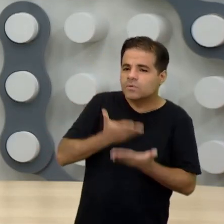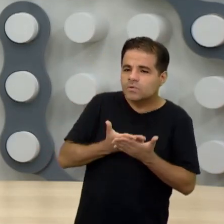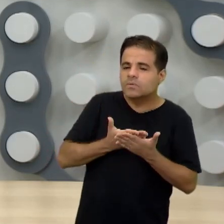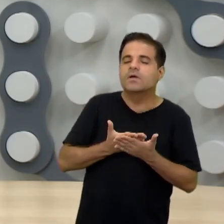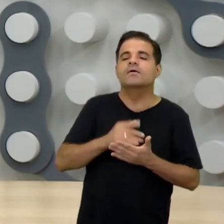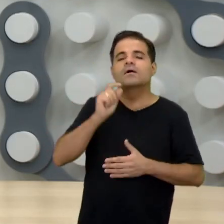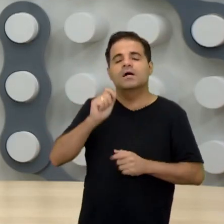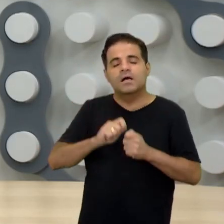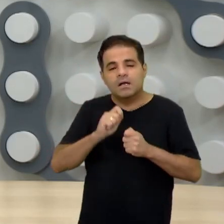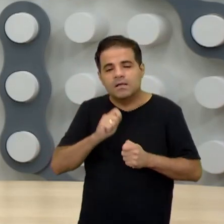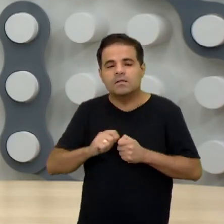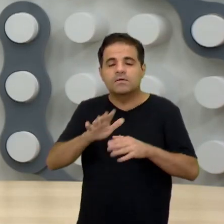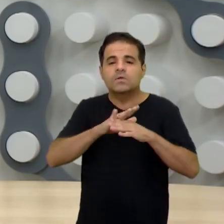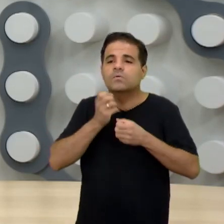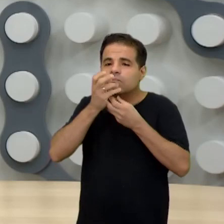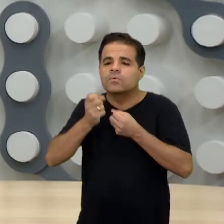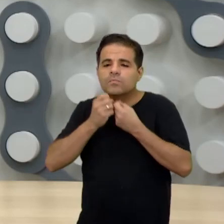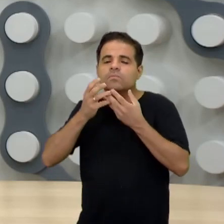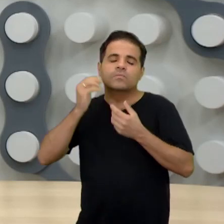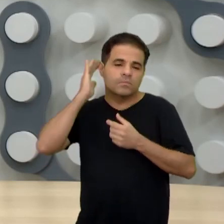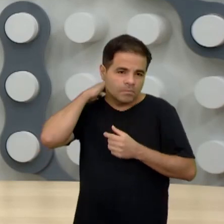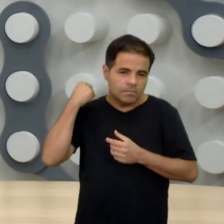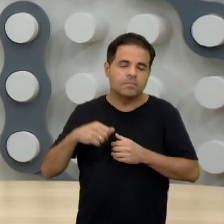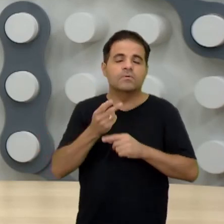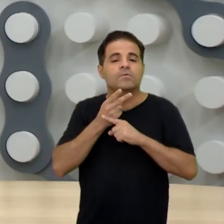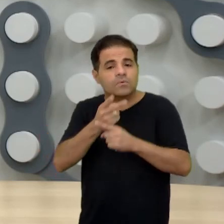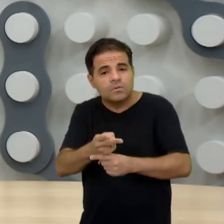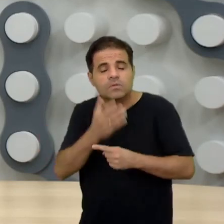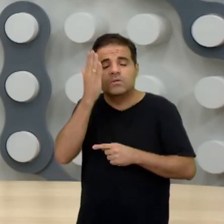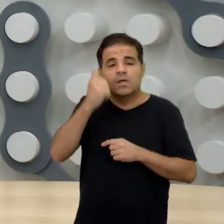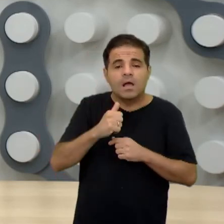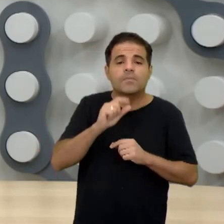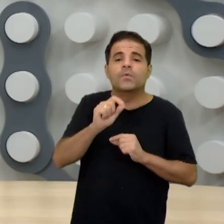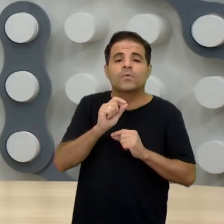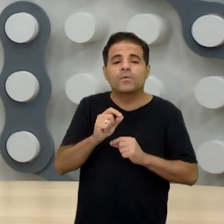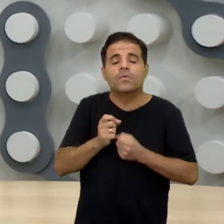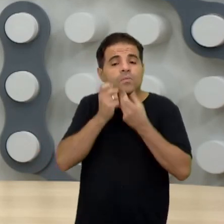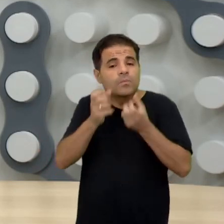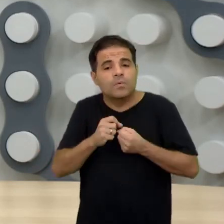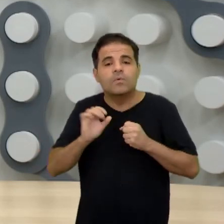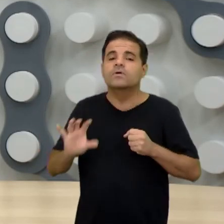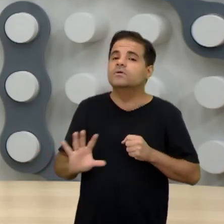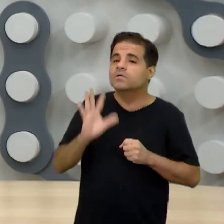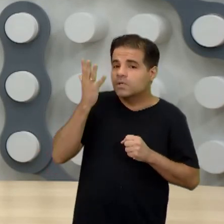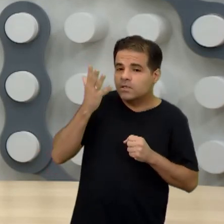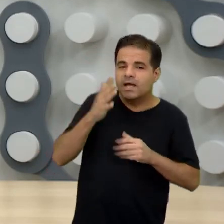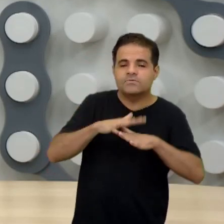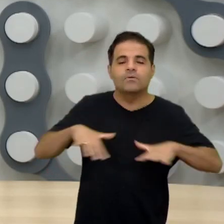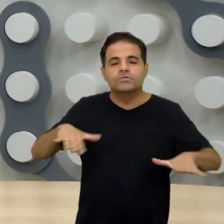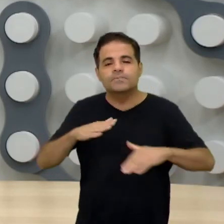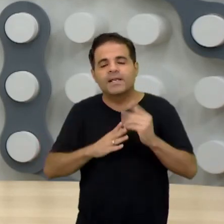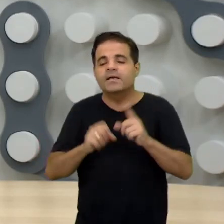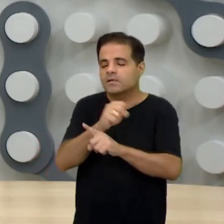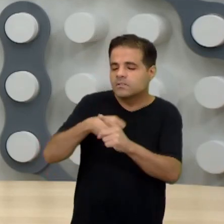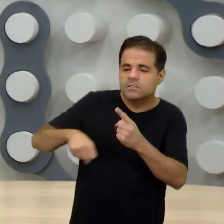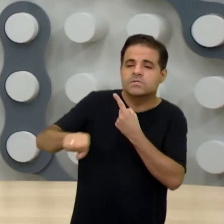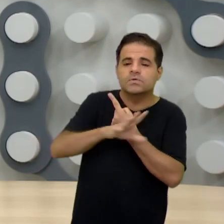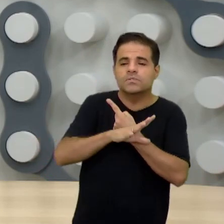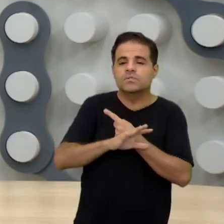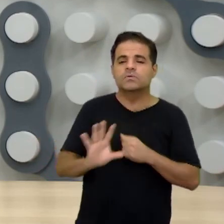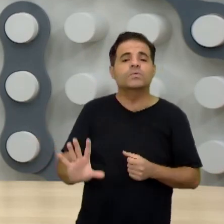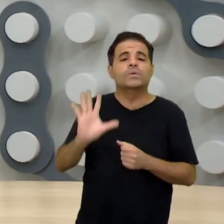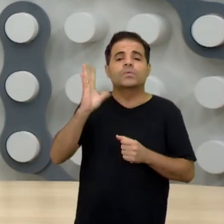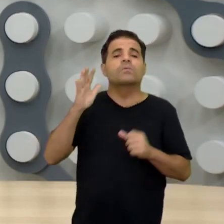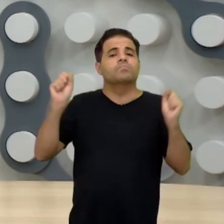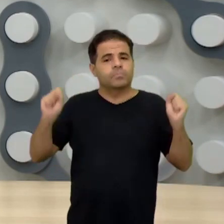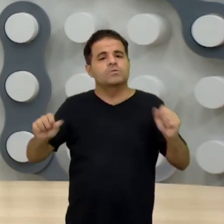que busca informações. Então a gente quer saber sobre o que está acontecendo na nossa sociedade, e aí pode ser